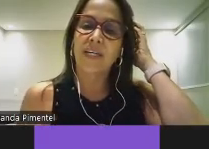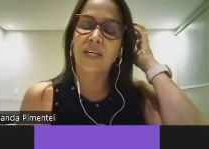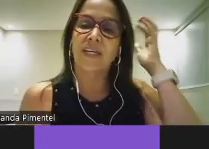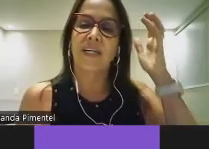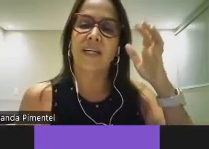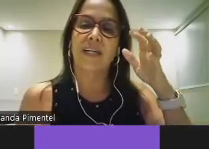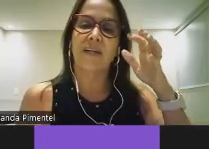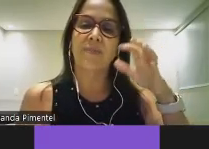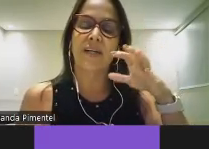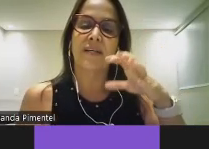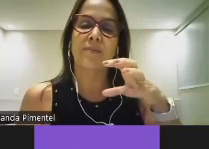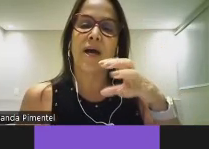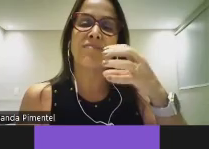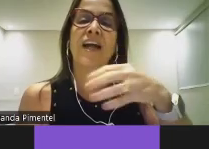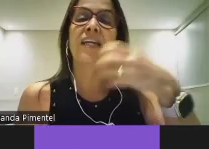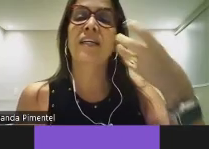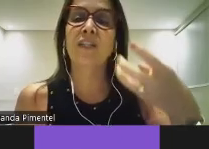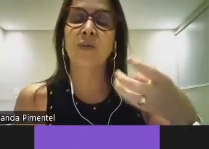colocando,